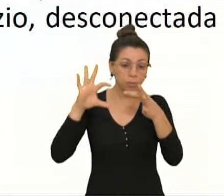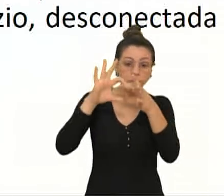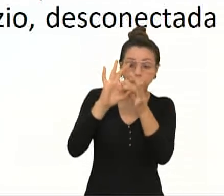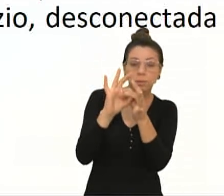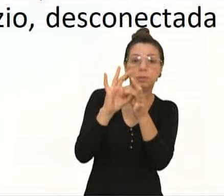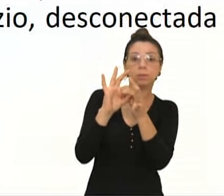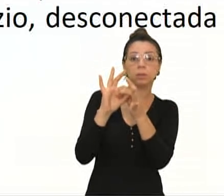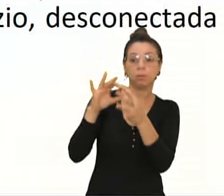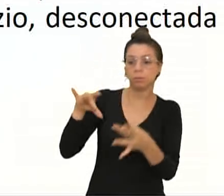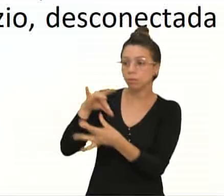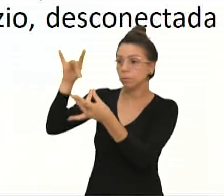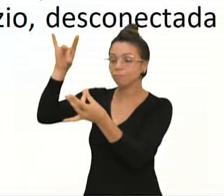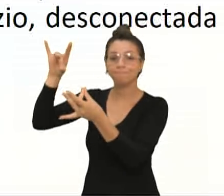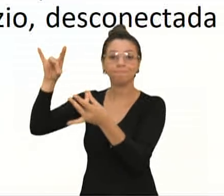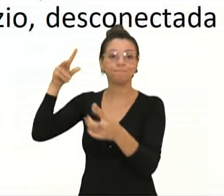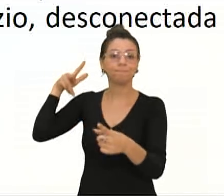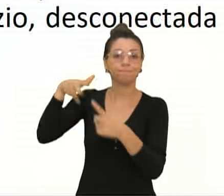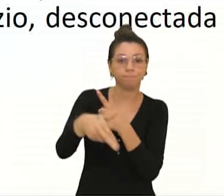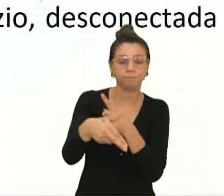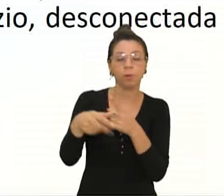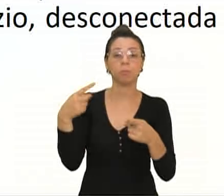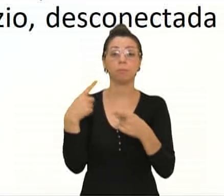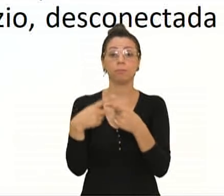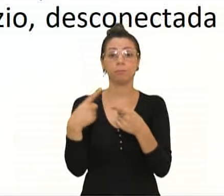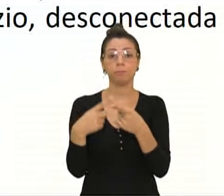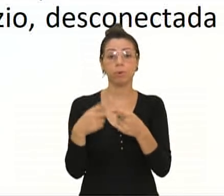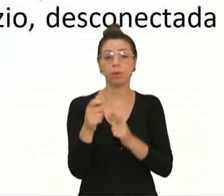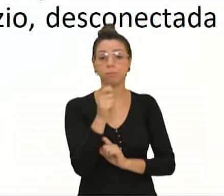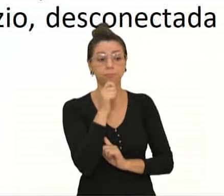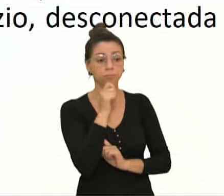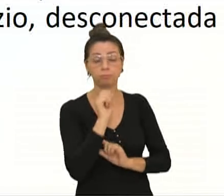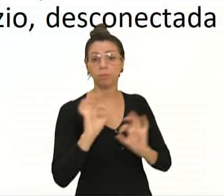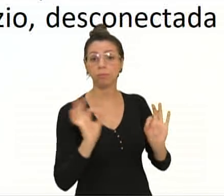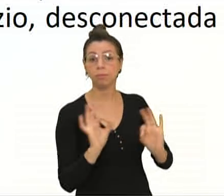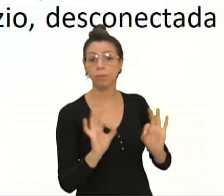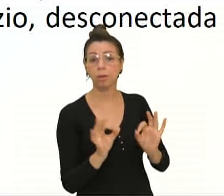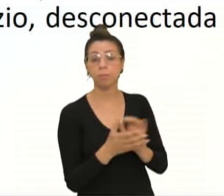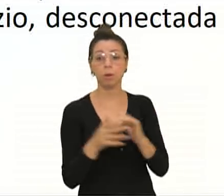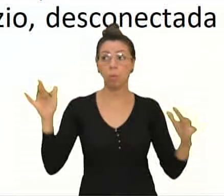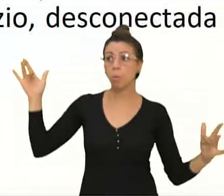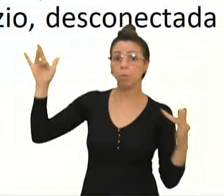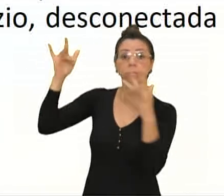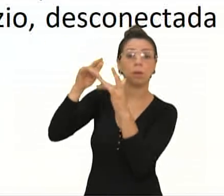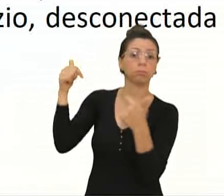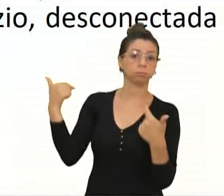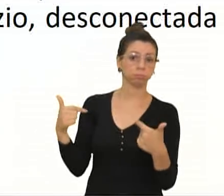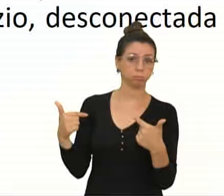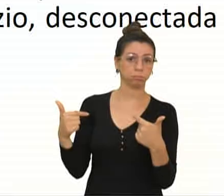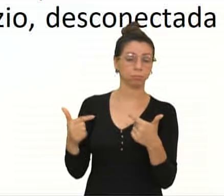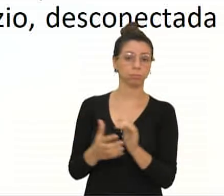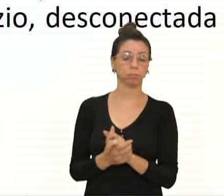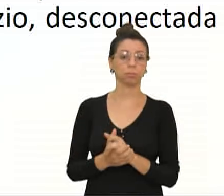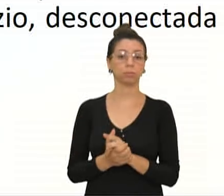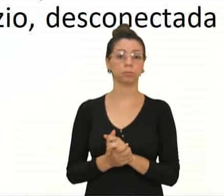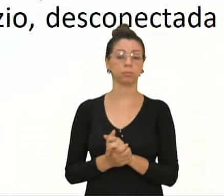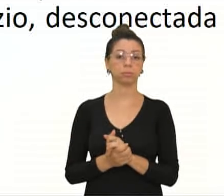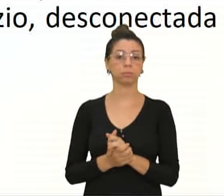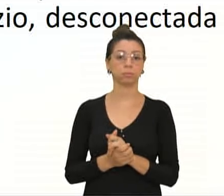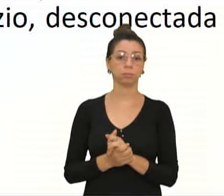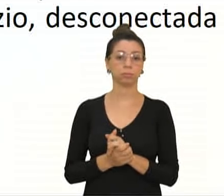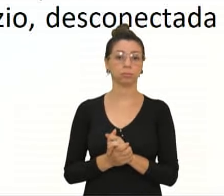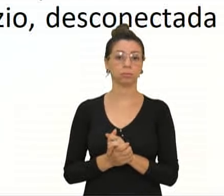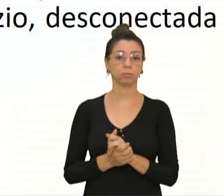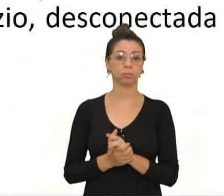com a terra é cortada, pois não sobra ninguém para manter contato com eles. Assim, se um homem